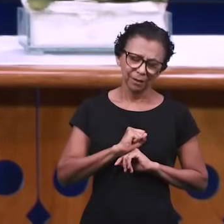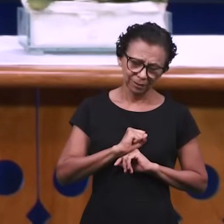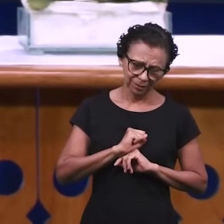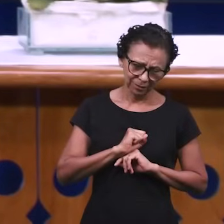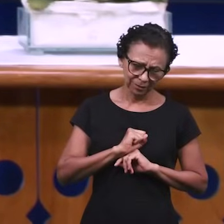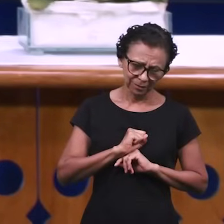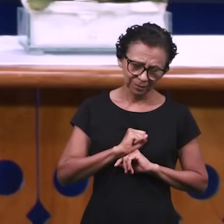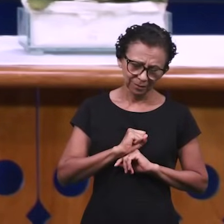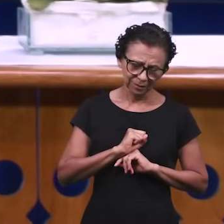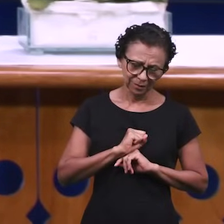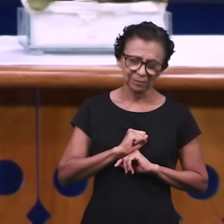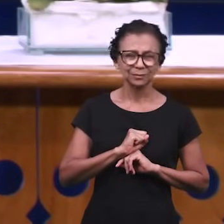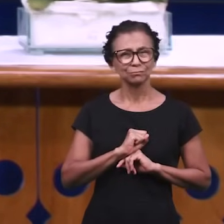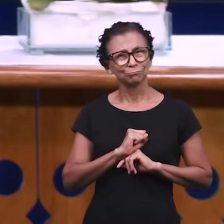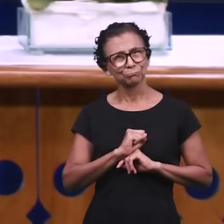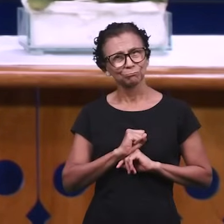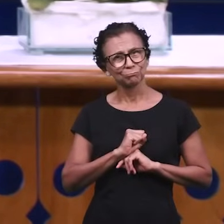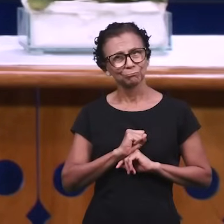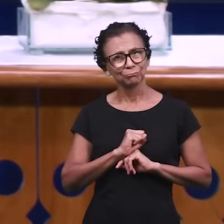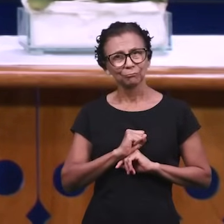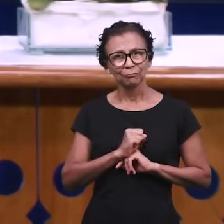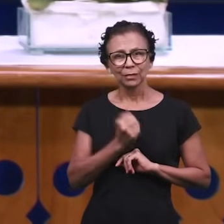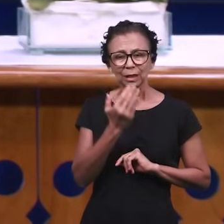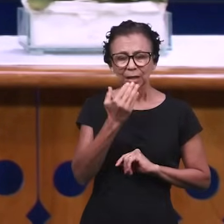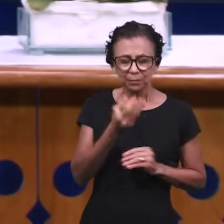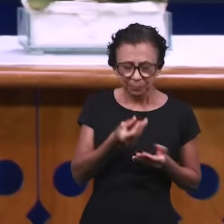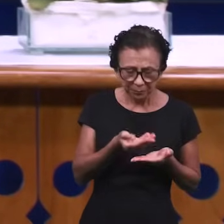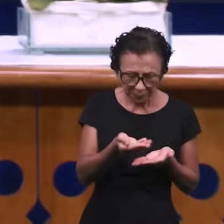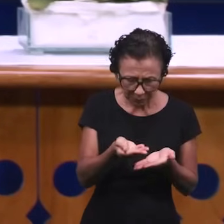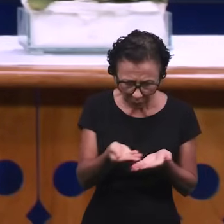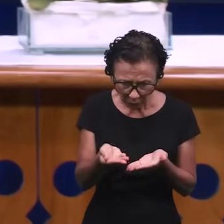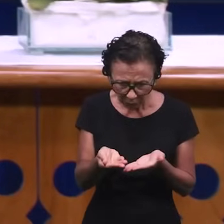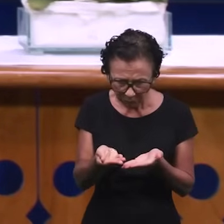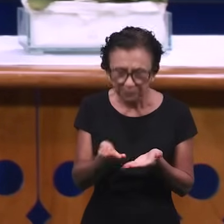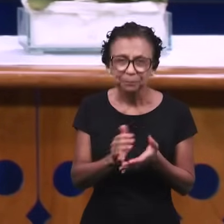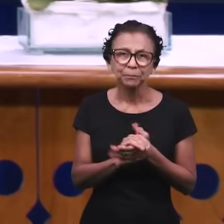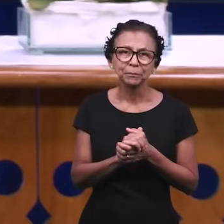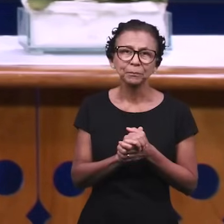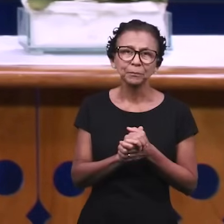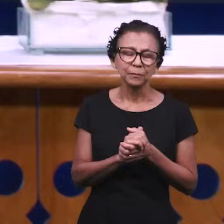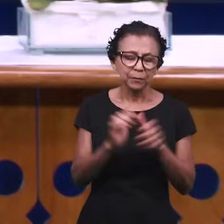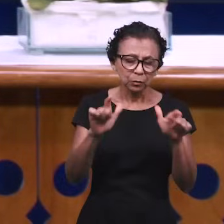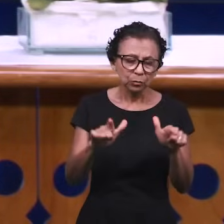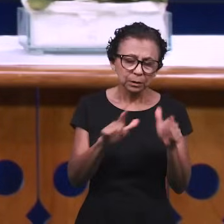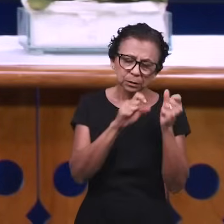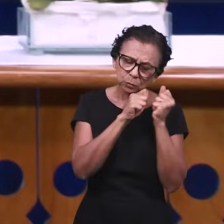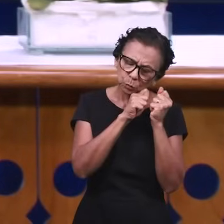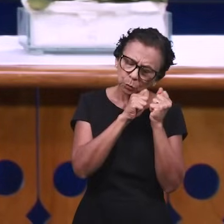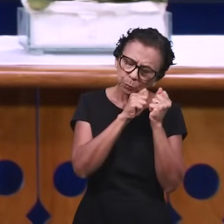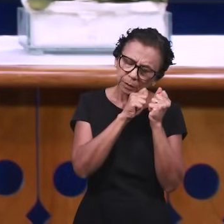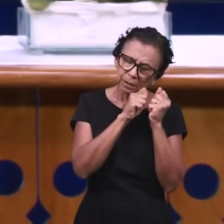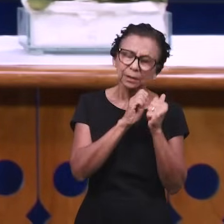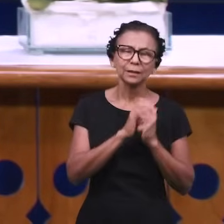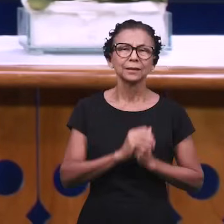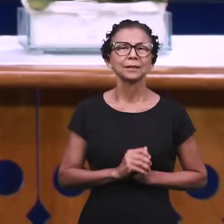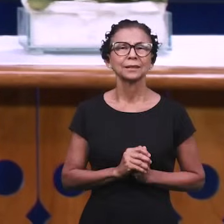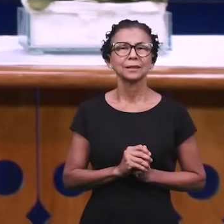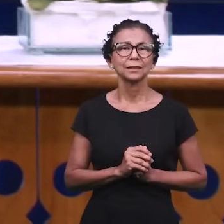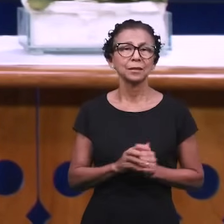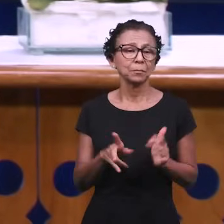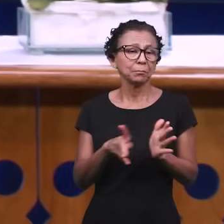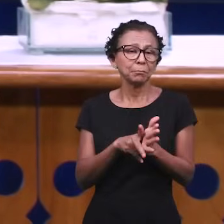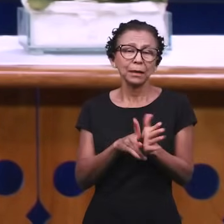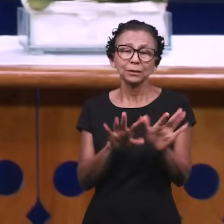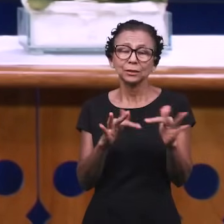um amor pela vida dele. Já dava comida para ele, já dava água, tinha um lugarzinho de onde dormir e